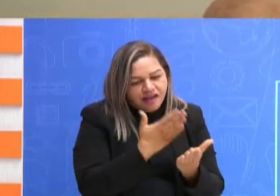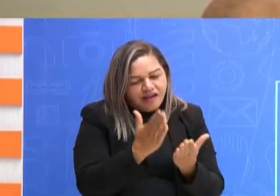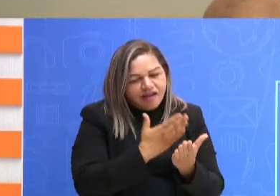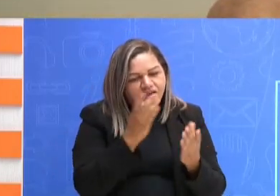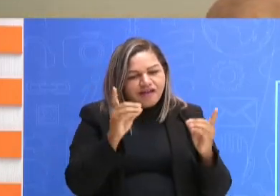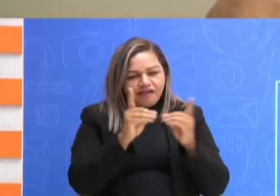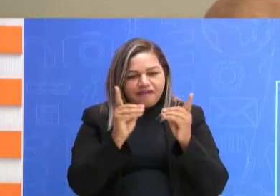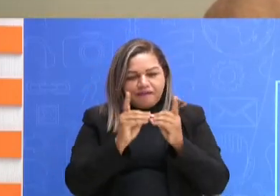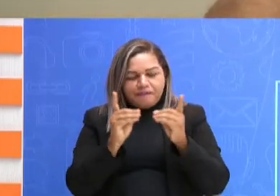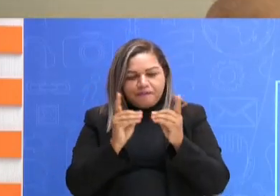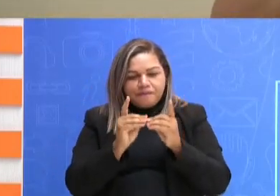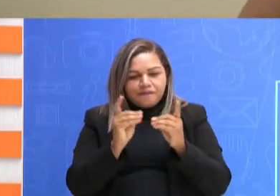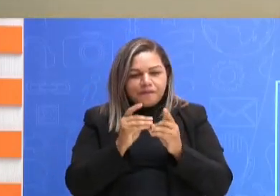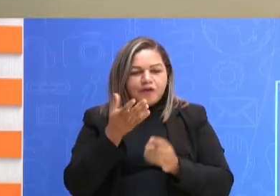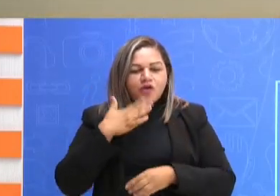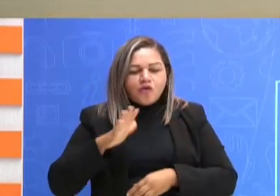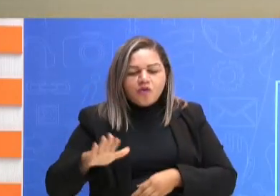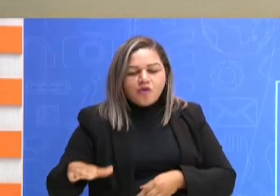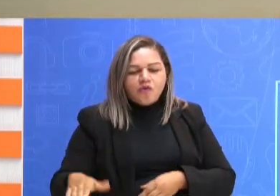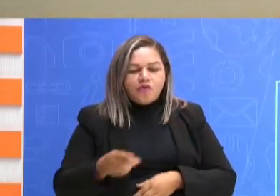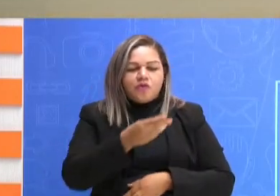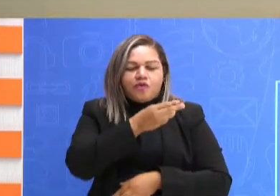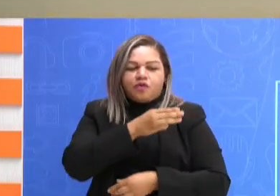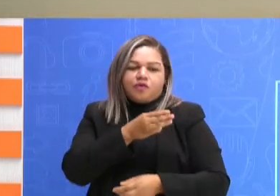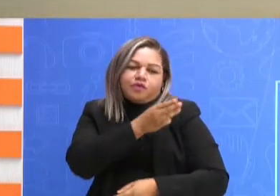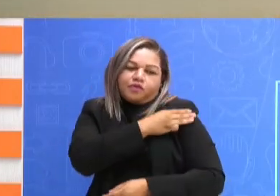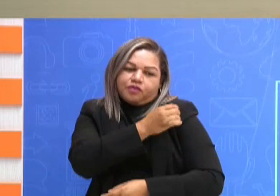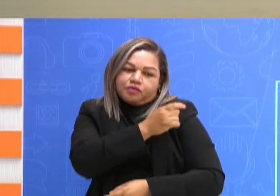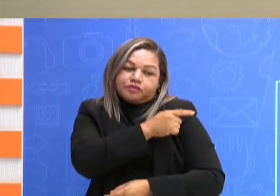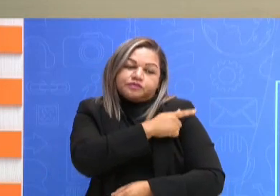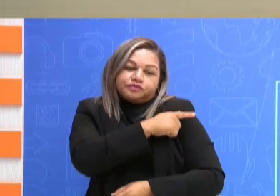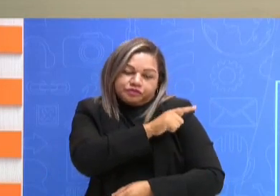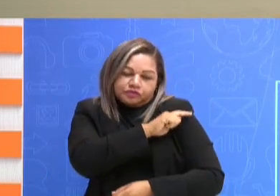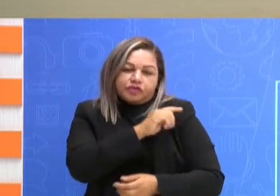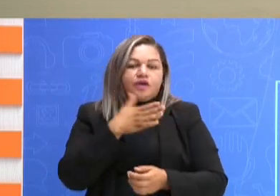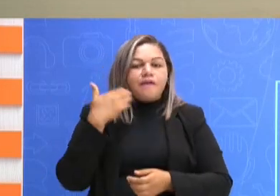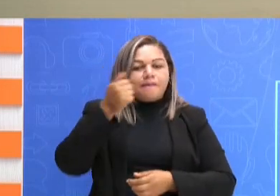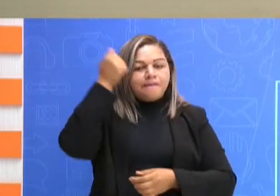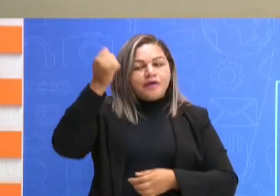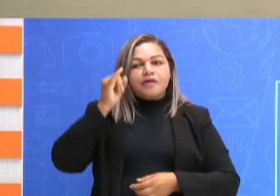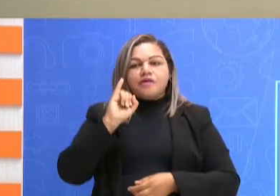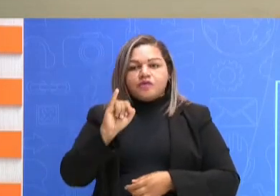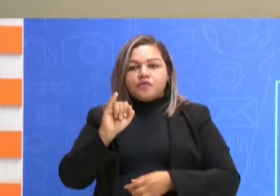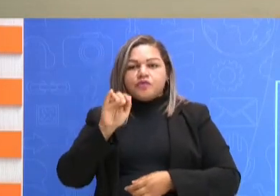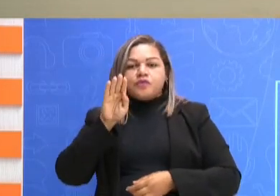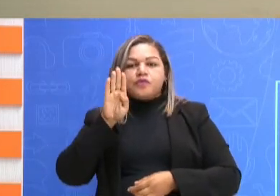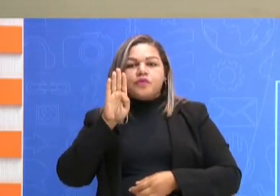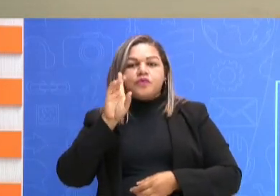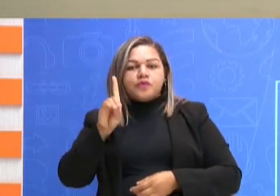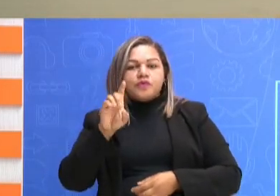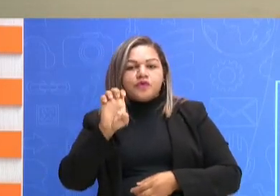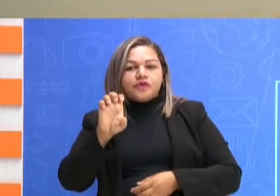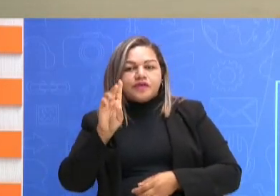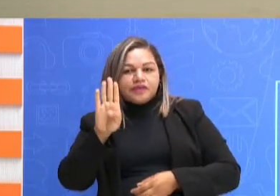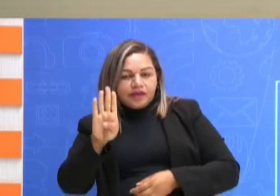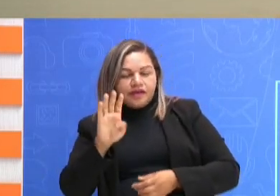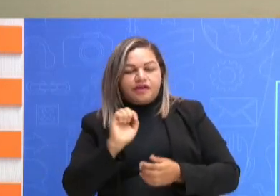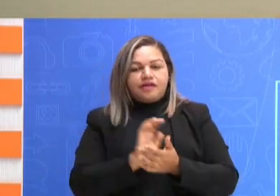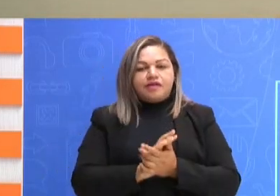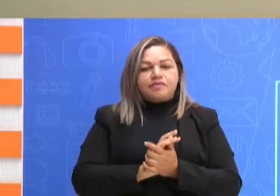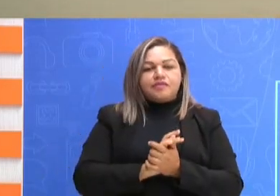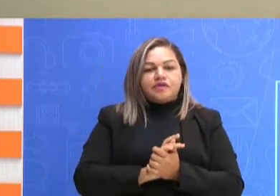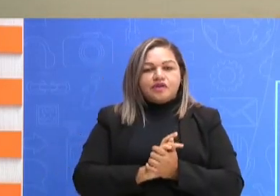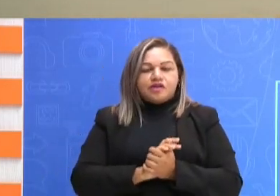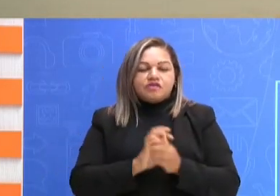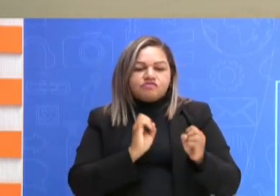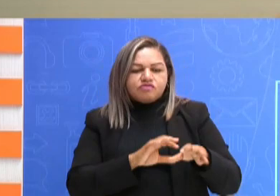infantil quanto para a educação fundamental, para a gente melhorar o nosso índice, nosso IDEB e, consequentemente, oferecer uma saúde de qualidade. E nós